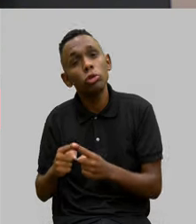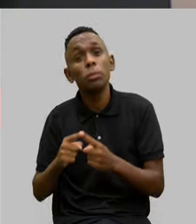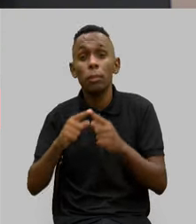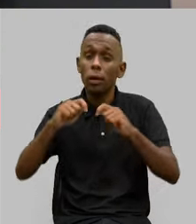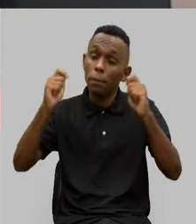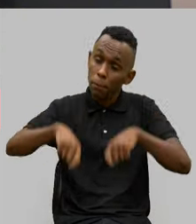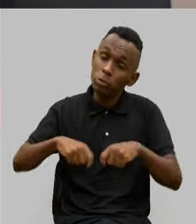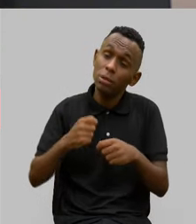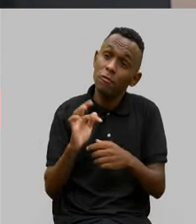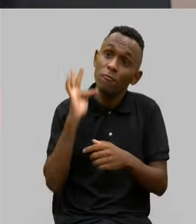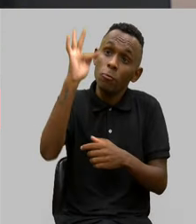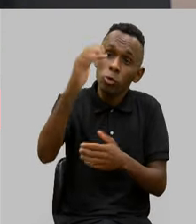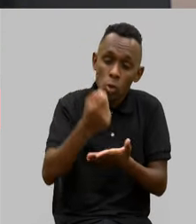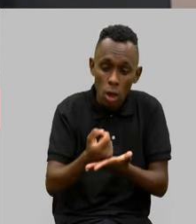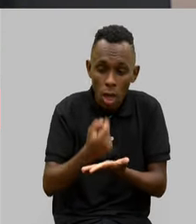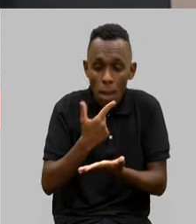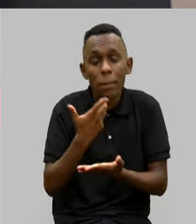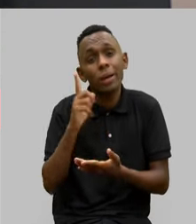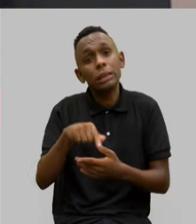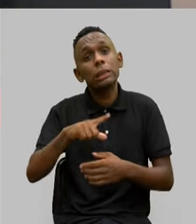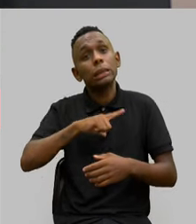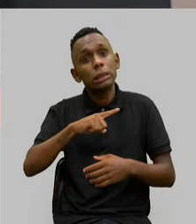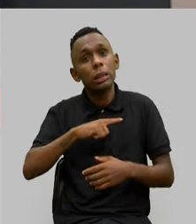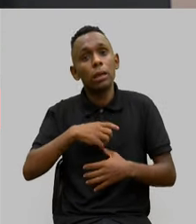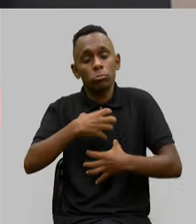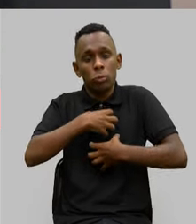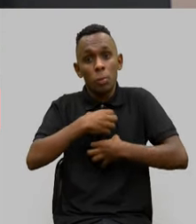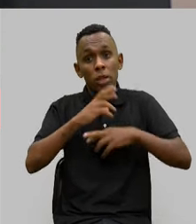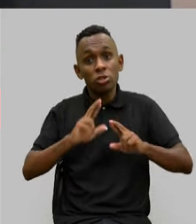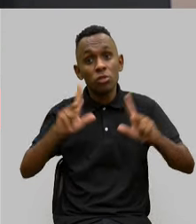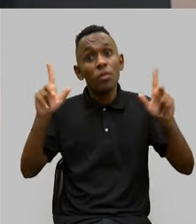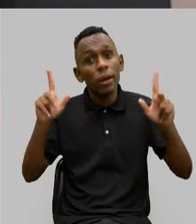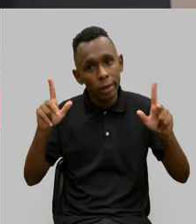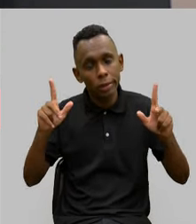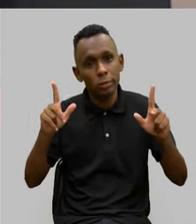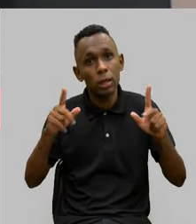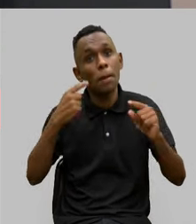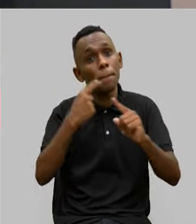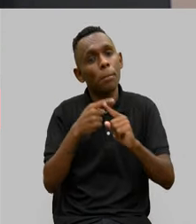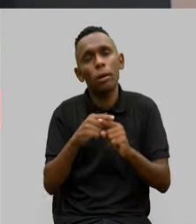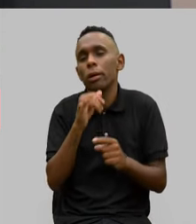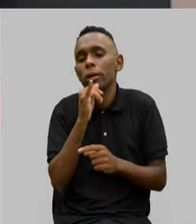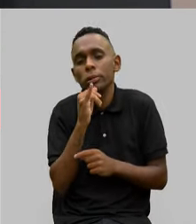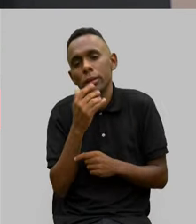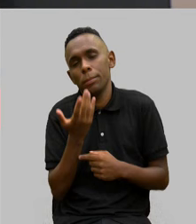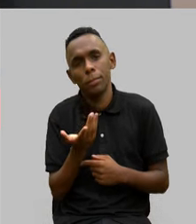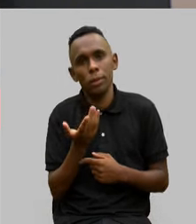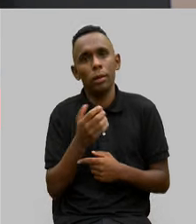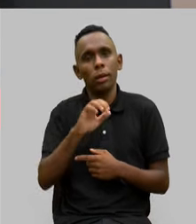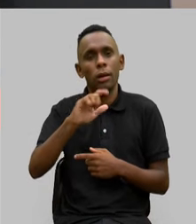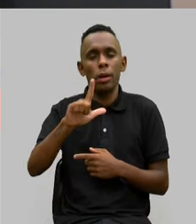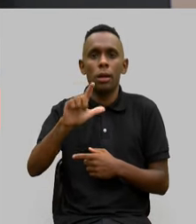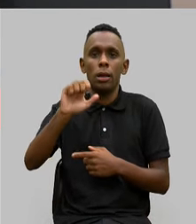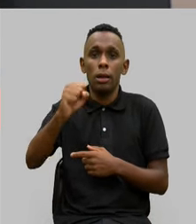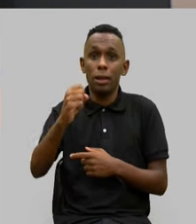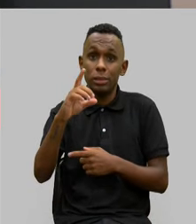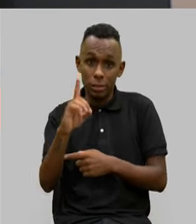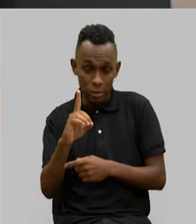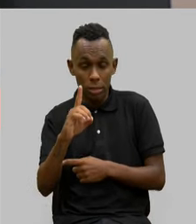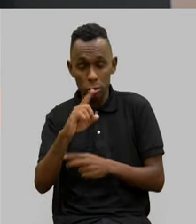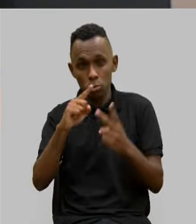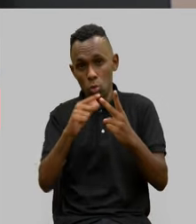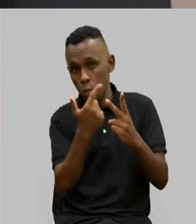a fármacos né Tem ações Diferentes né diferentes porque são por exemplo no caso de LSD e psilocibina